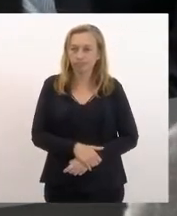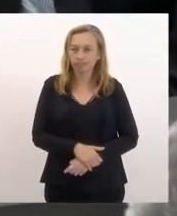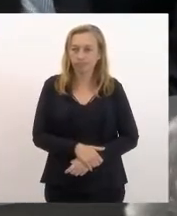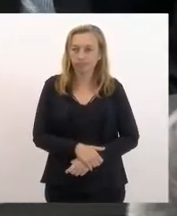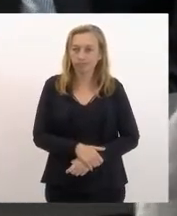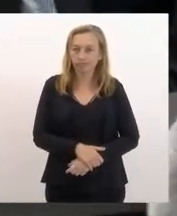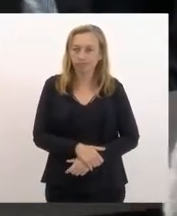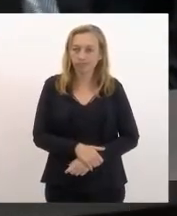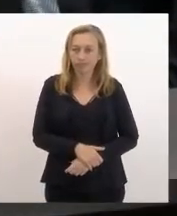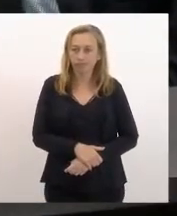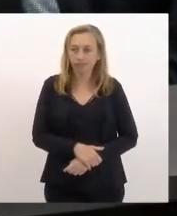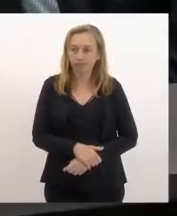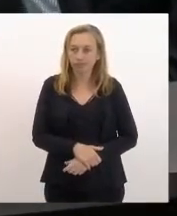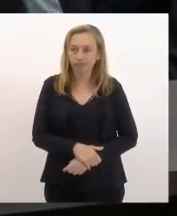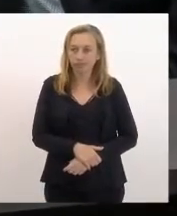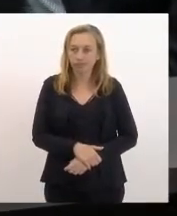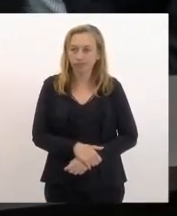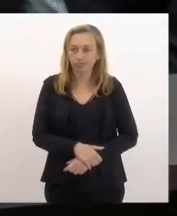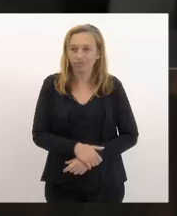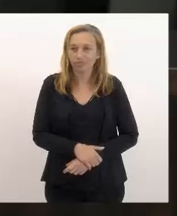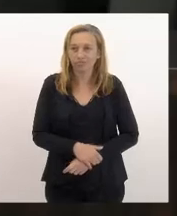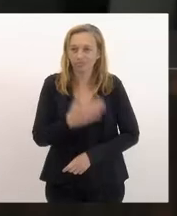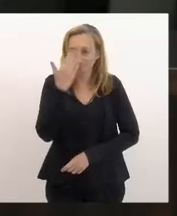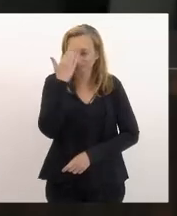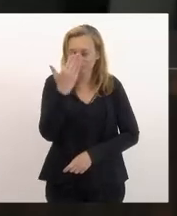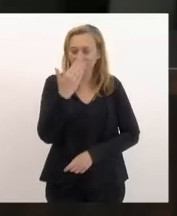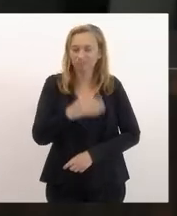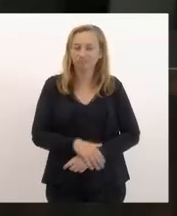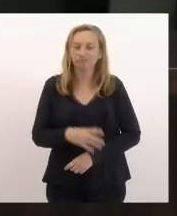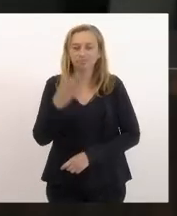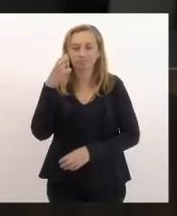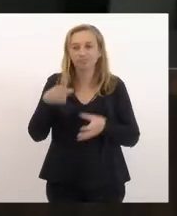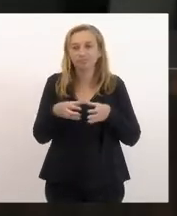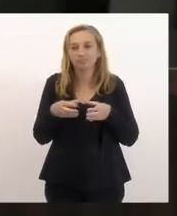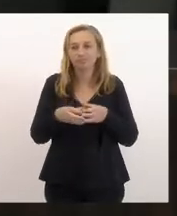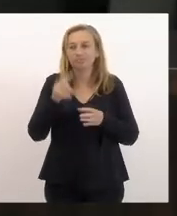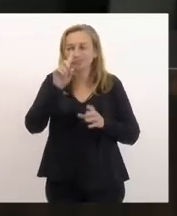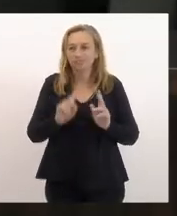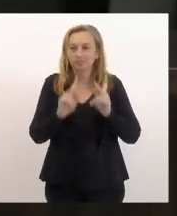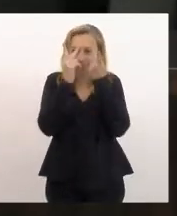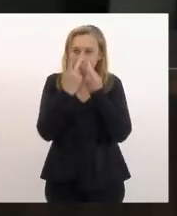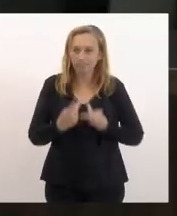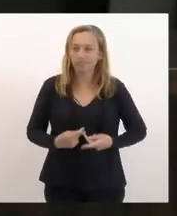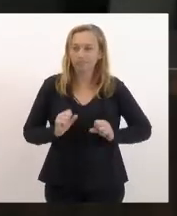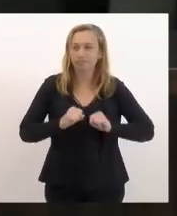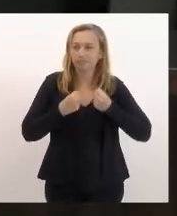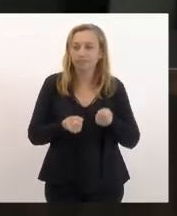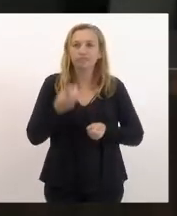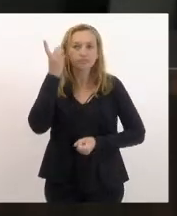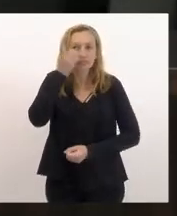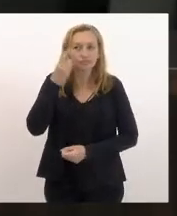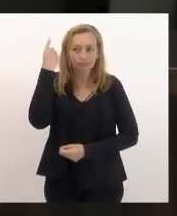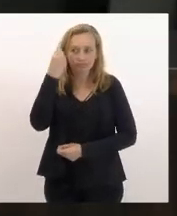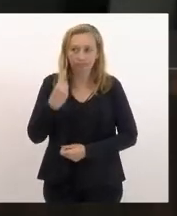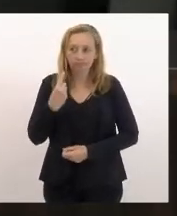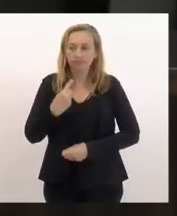Acompanho a CCJ. Obrigado. Pela Comissão de Defesa dos Direitos Humanos, deputada Dani